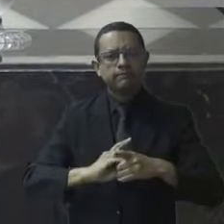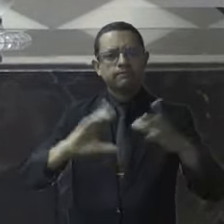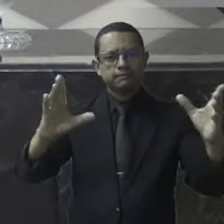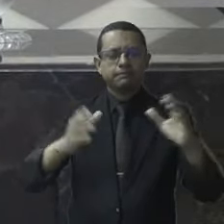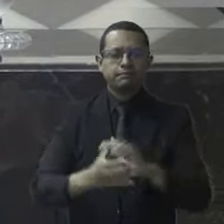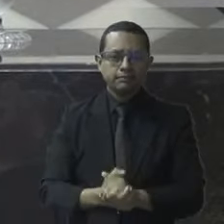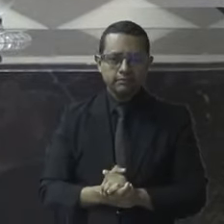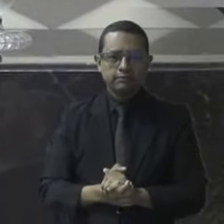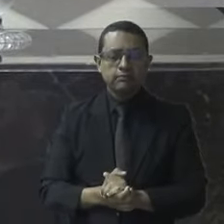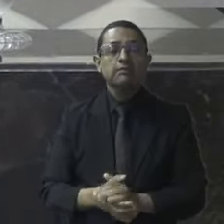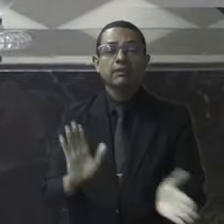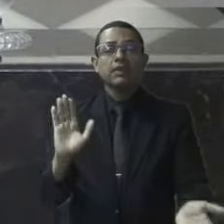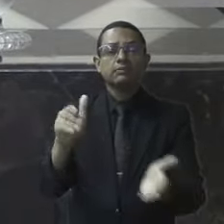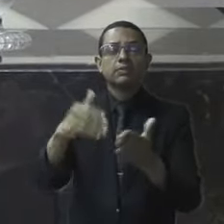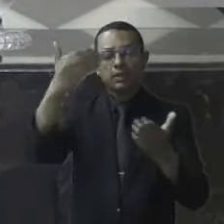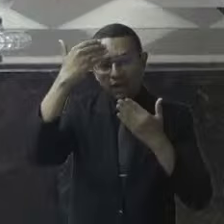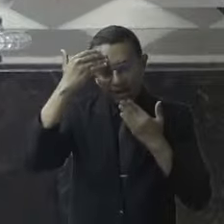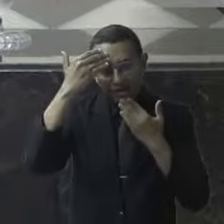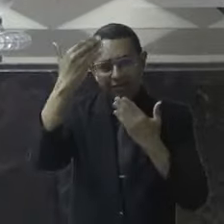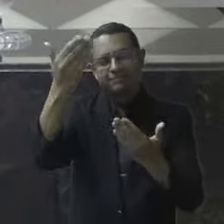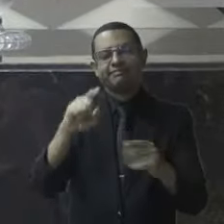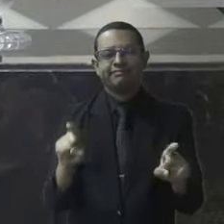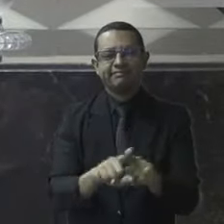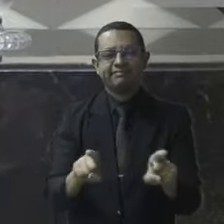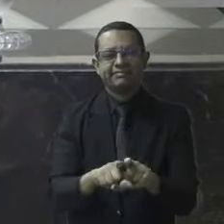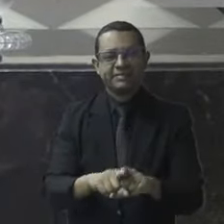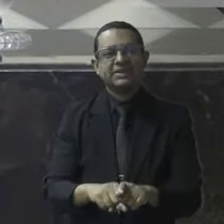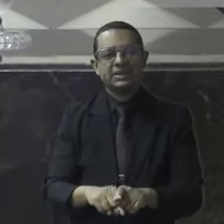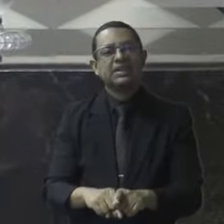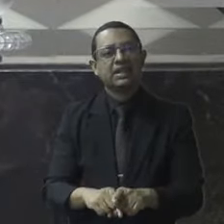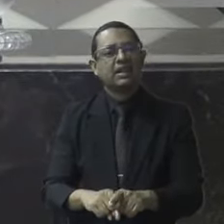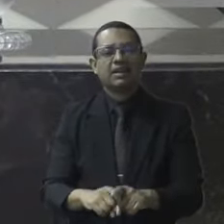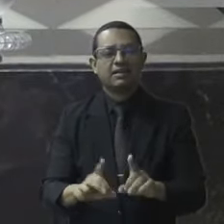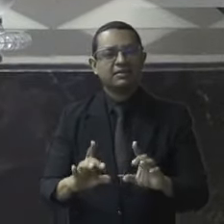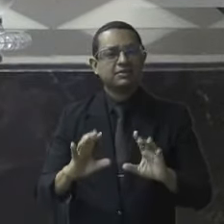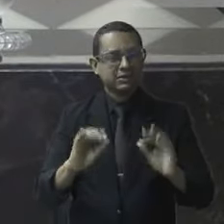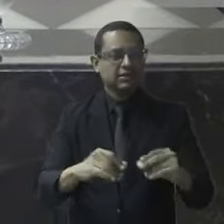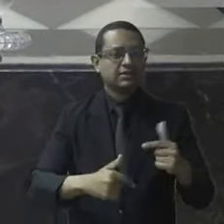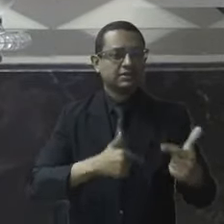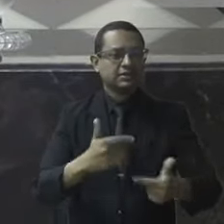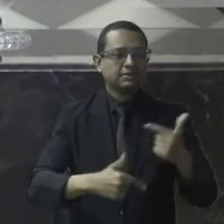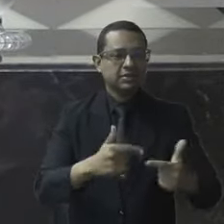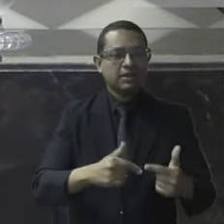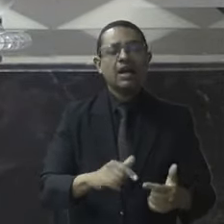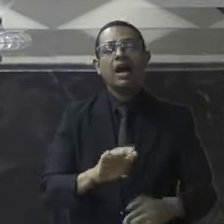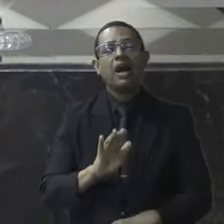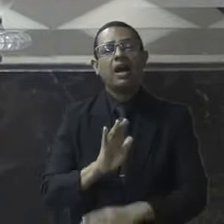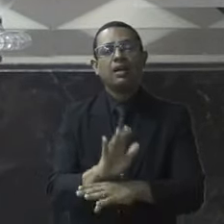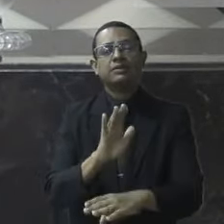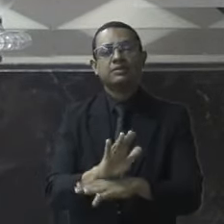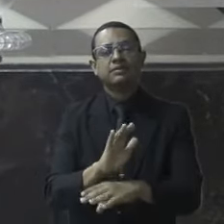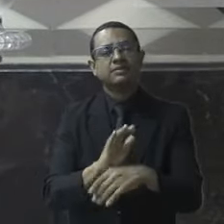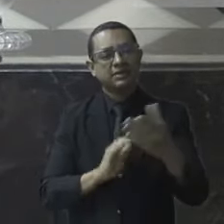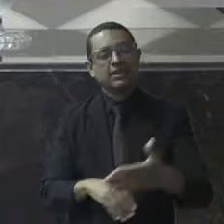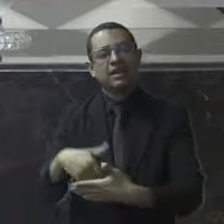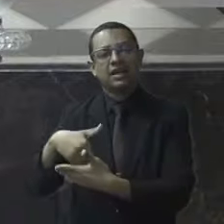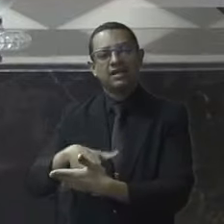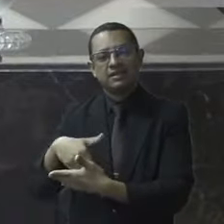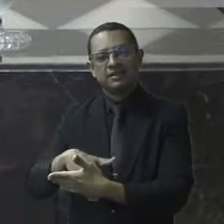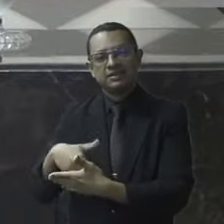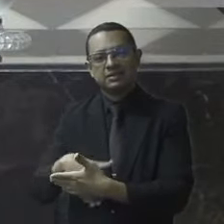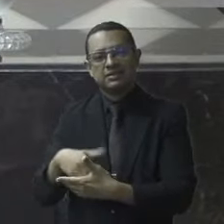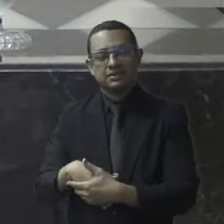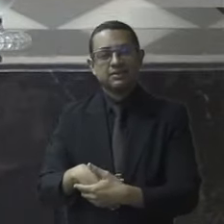fim, agradeço também aos mesários e mesárias, auxiliares de eleição e